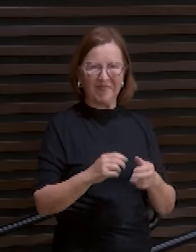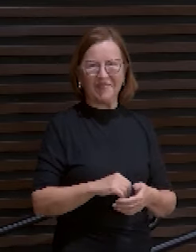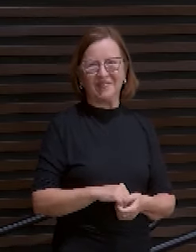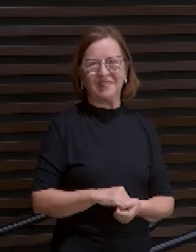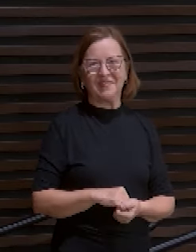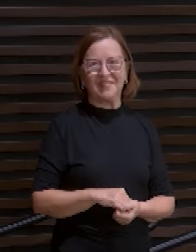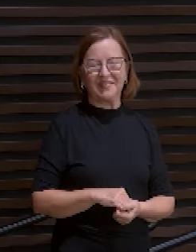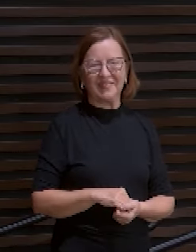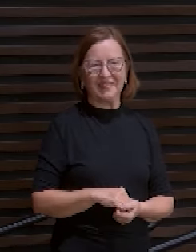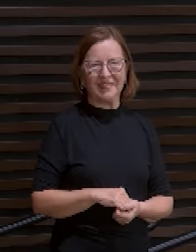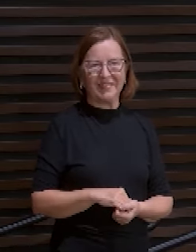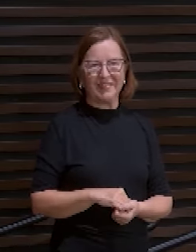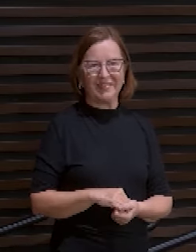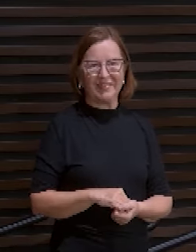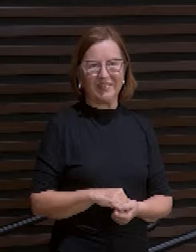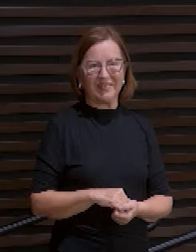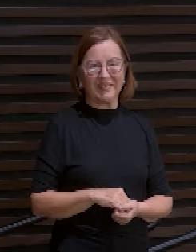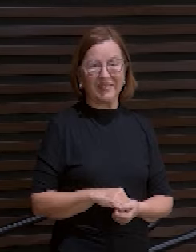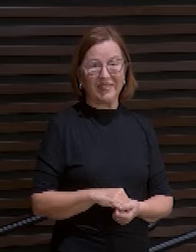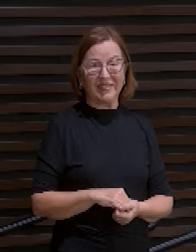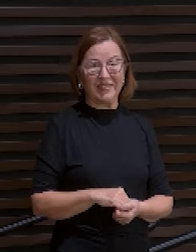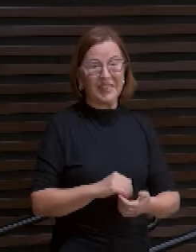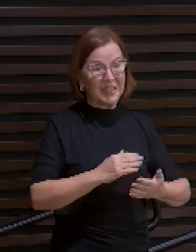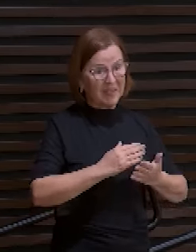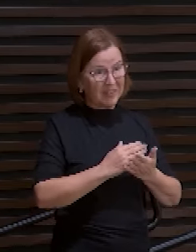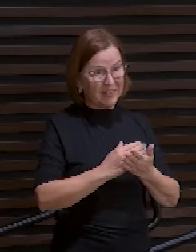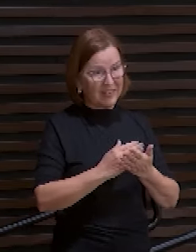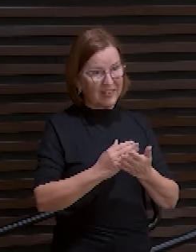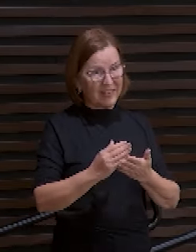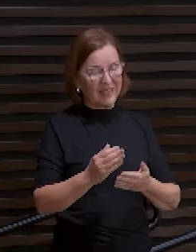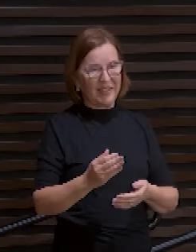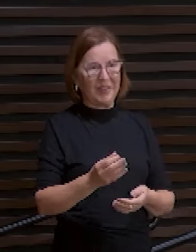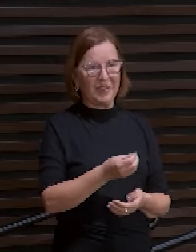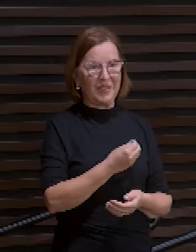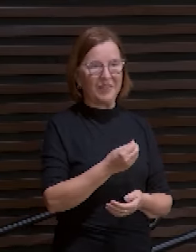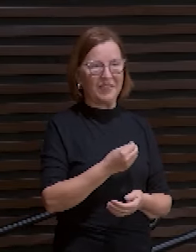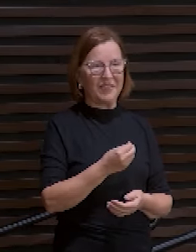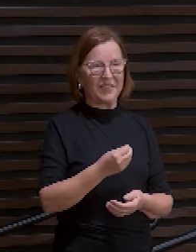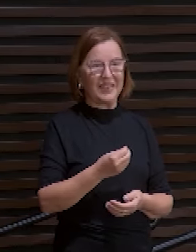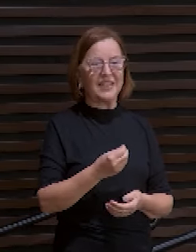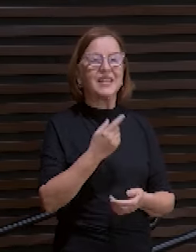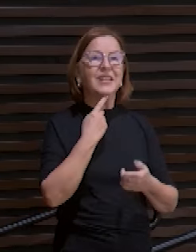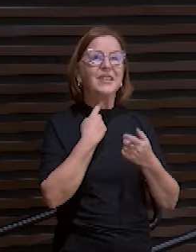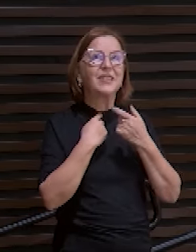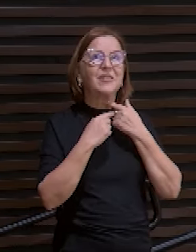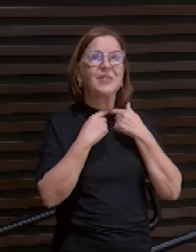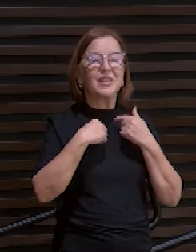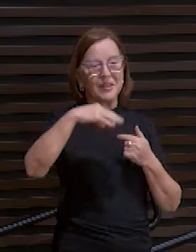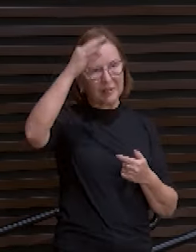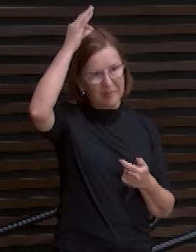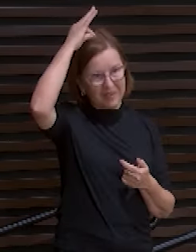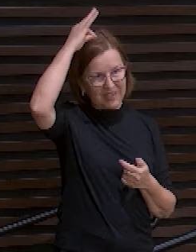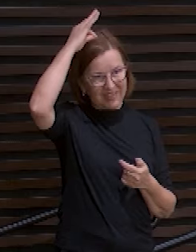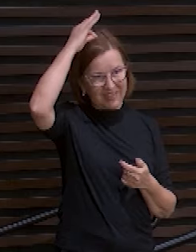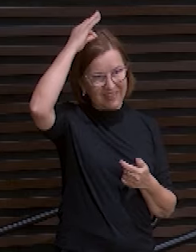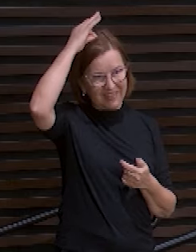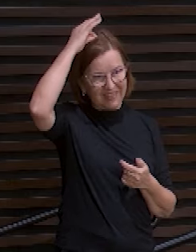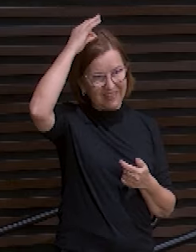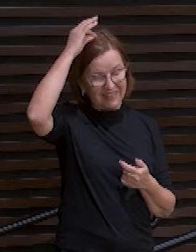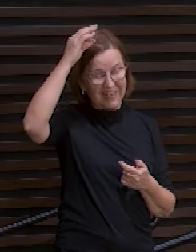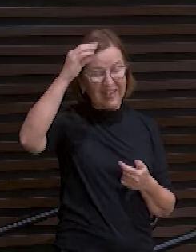observeis a partir de então o viver na vontade do espírito é que é o que a nova criatura